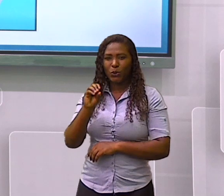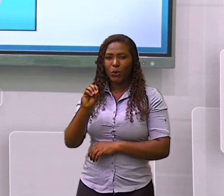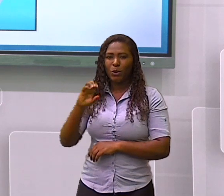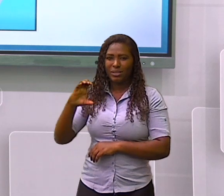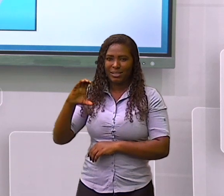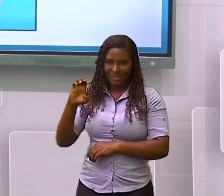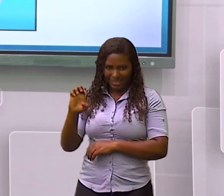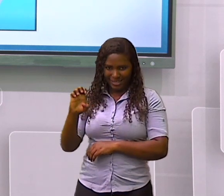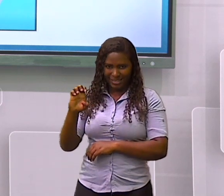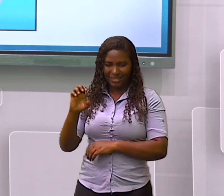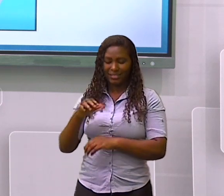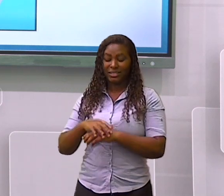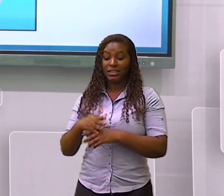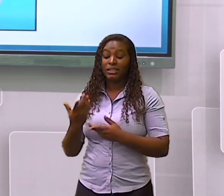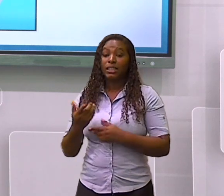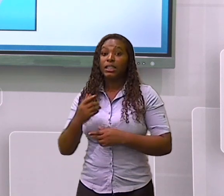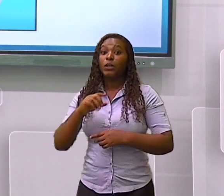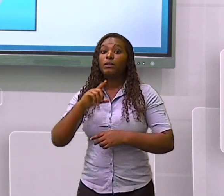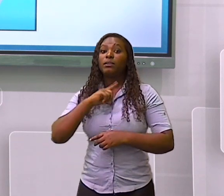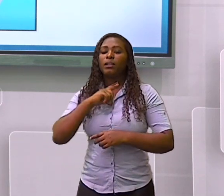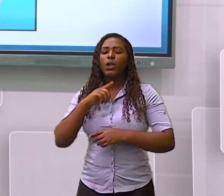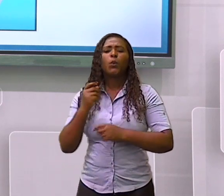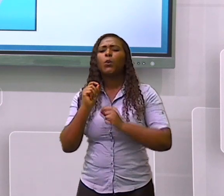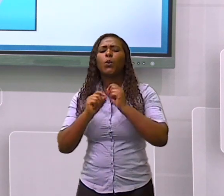de Ressaquinha e Ouro Preto,